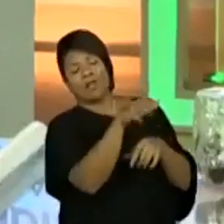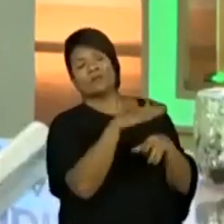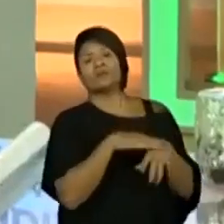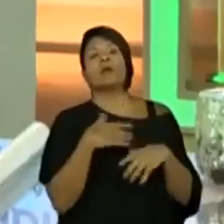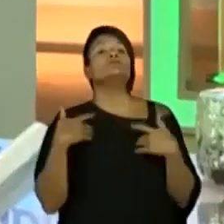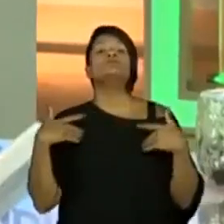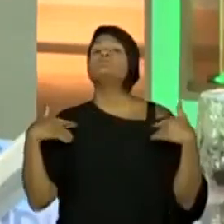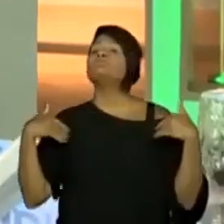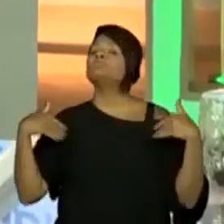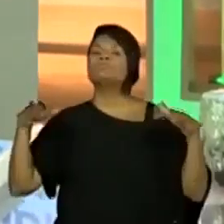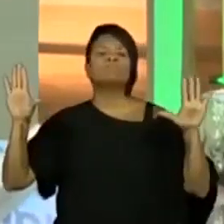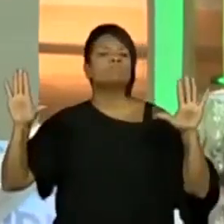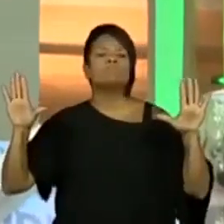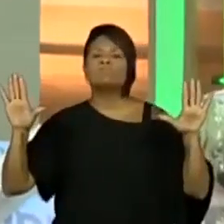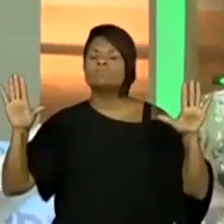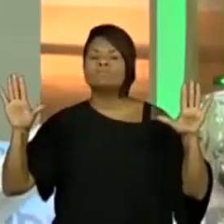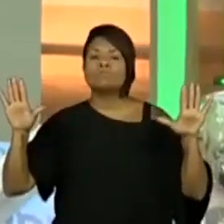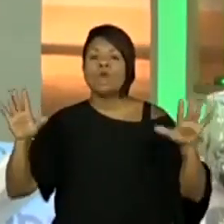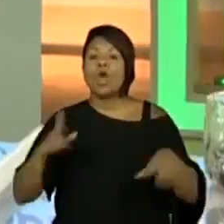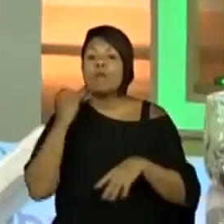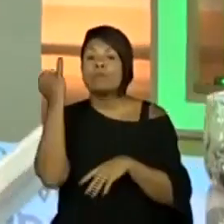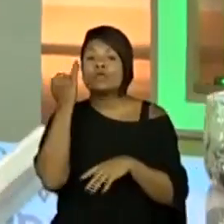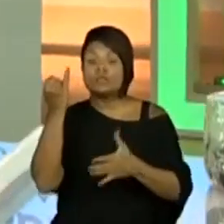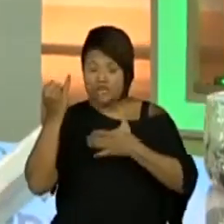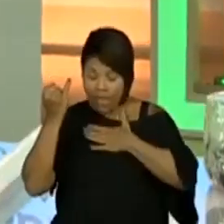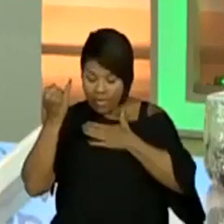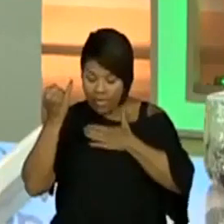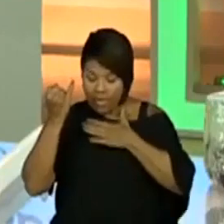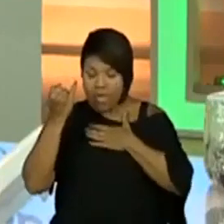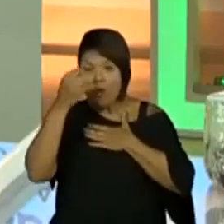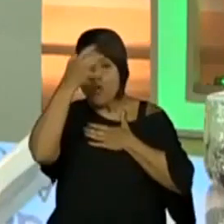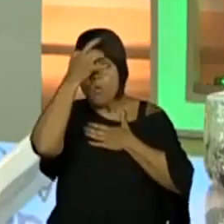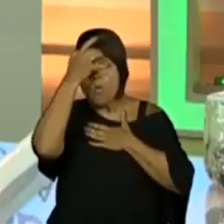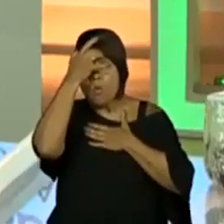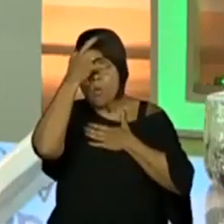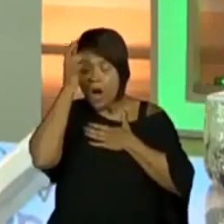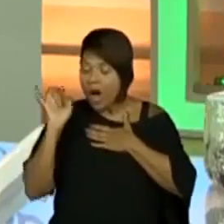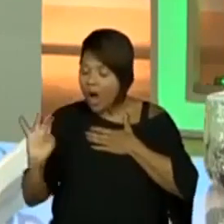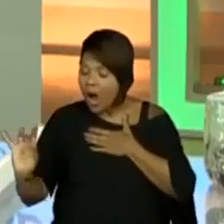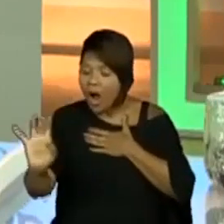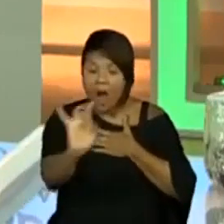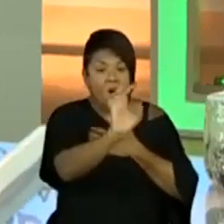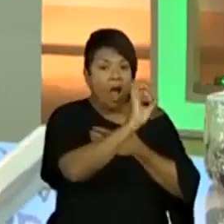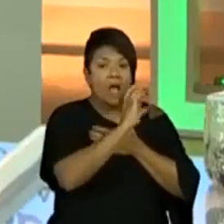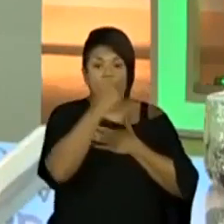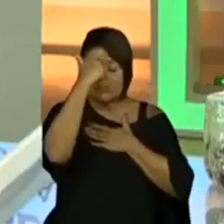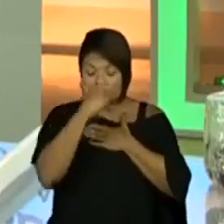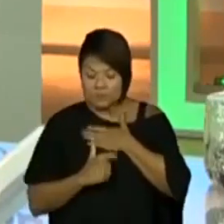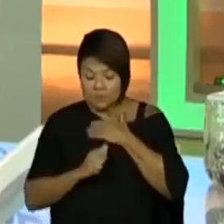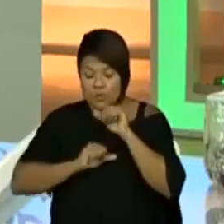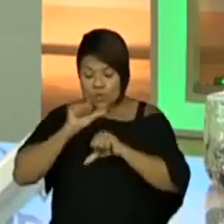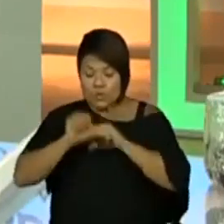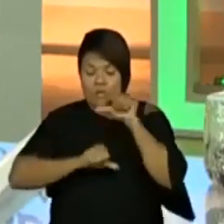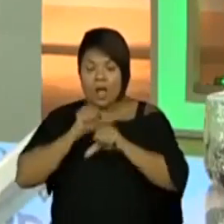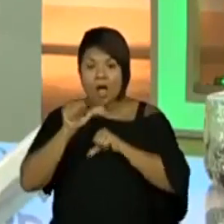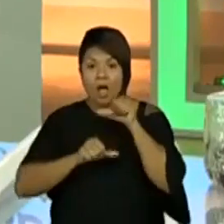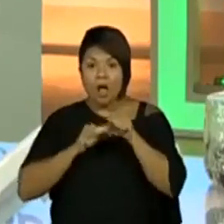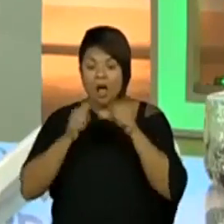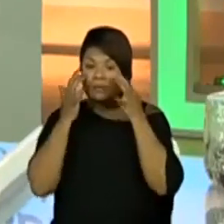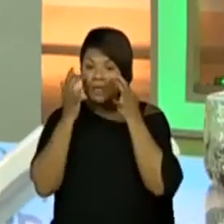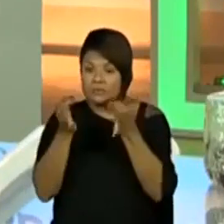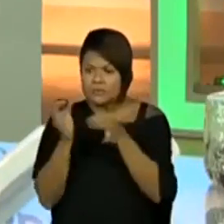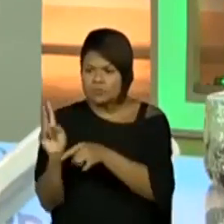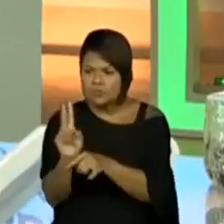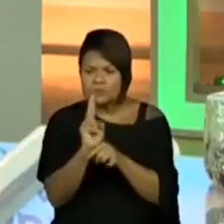Não importa, cada um, o consumo consciente, essa ecossidadania, essa mudança de comportamento, ela